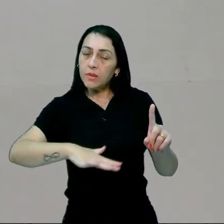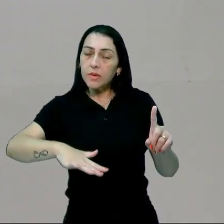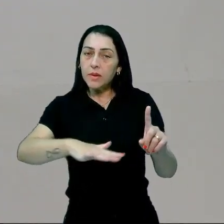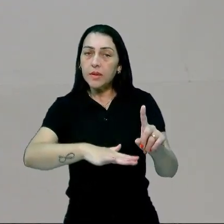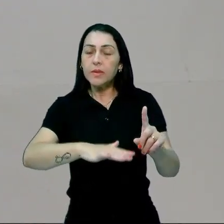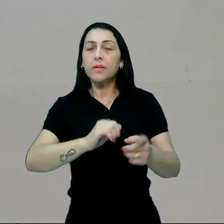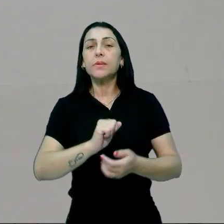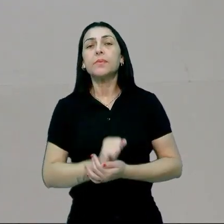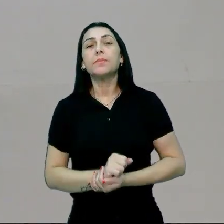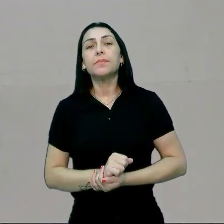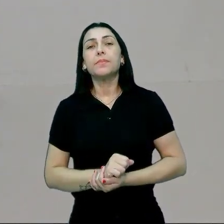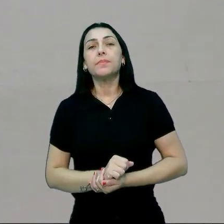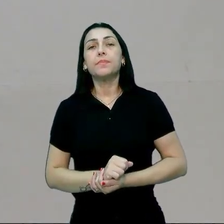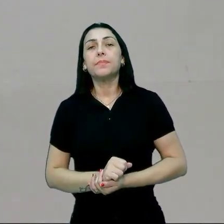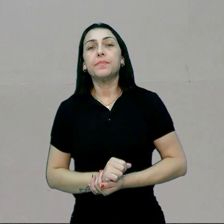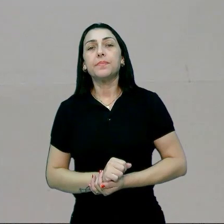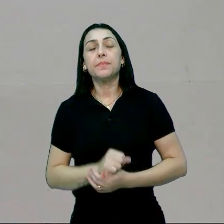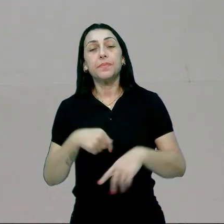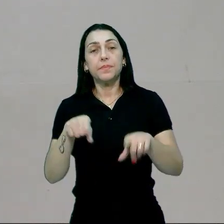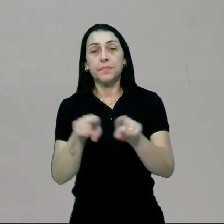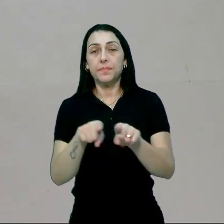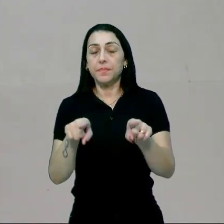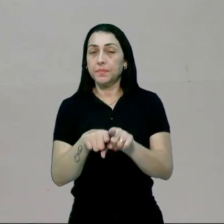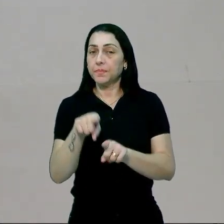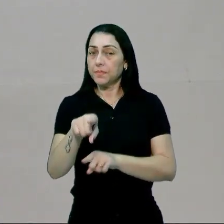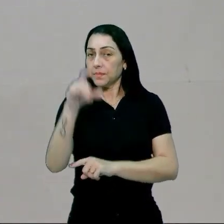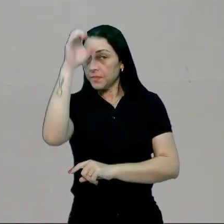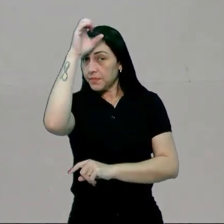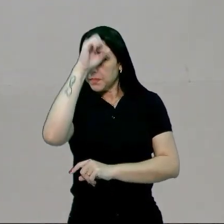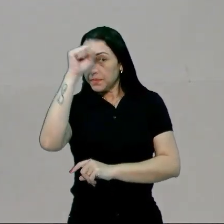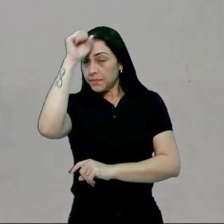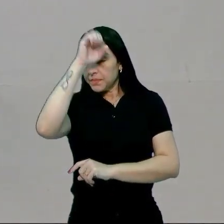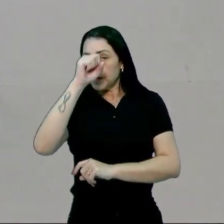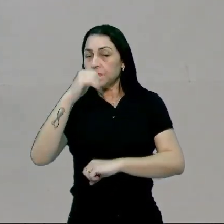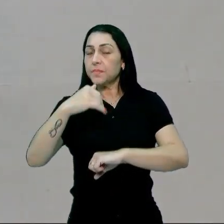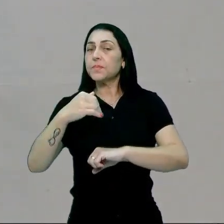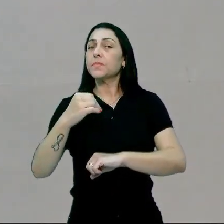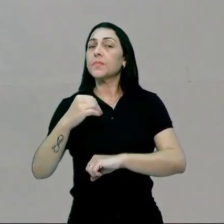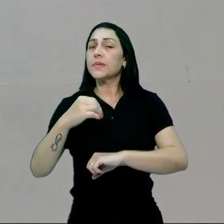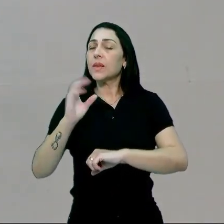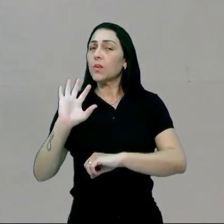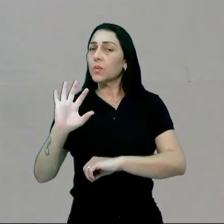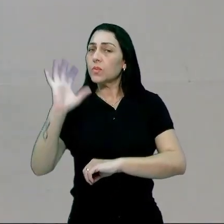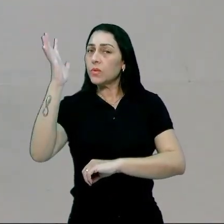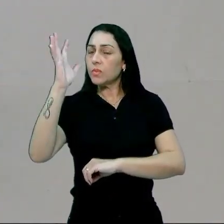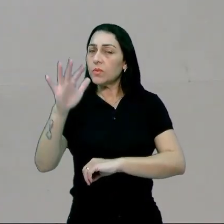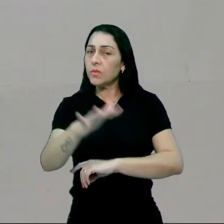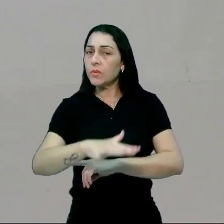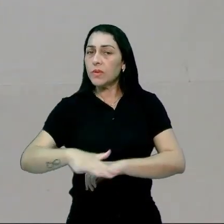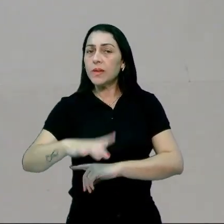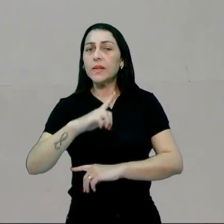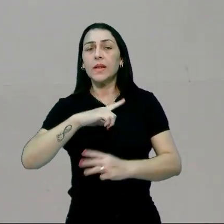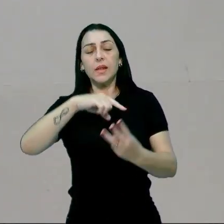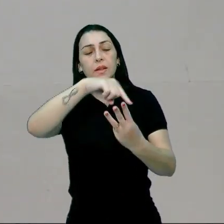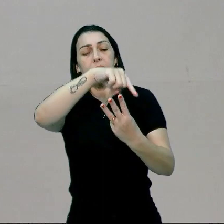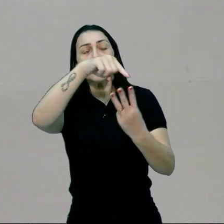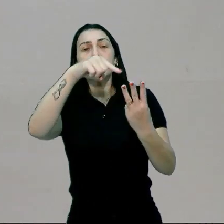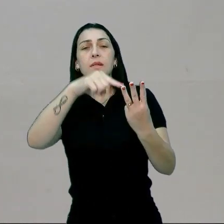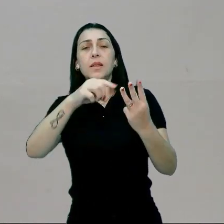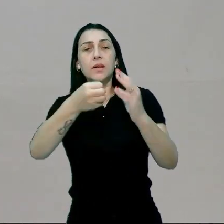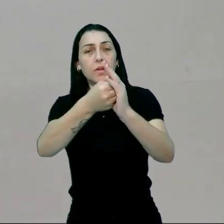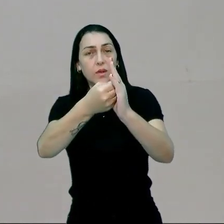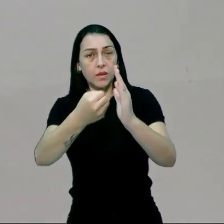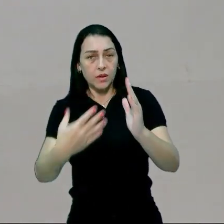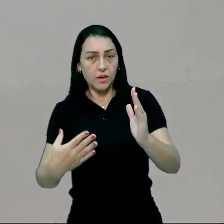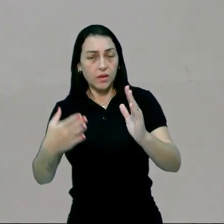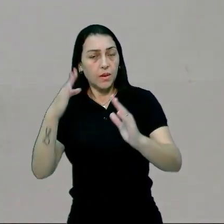fatos sociais. Além disso, você aprendeu que todo e qualquer fato social, ele tem três